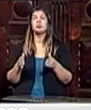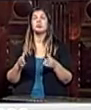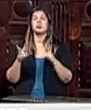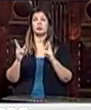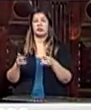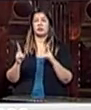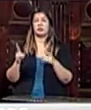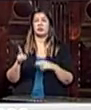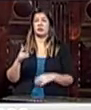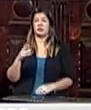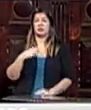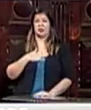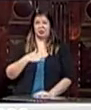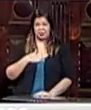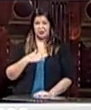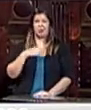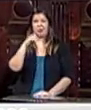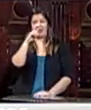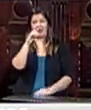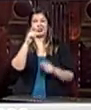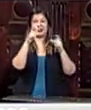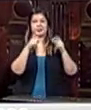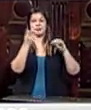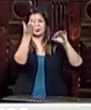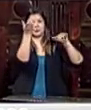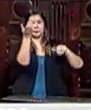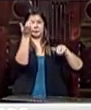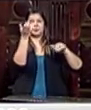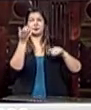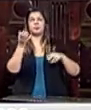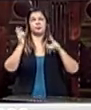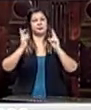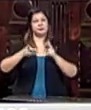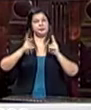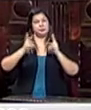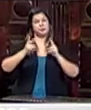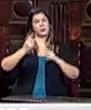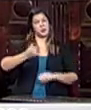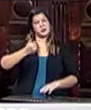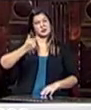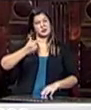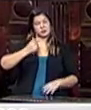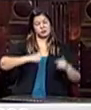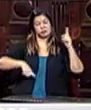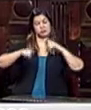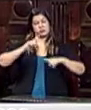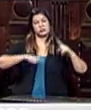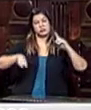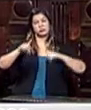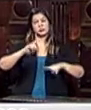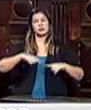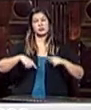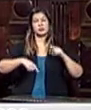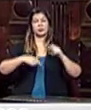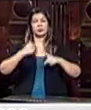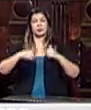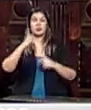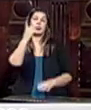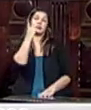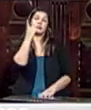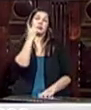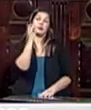ainda estava eu no Congresso Nacional, exercendo o meu segundo mandato de deputado